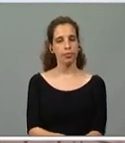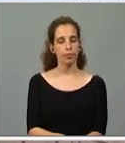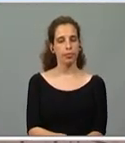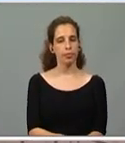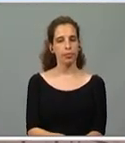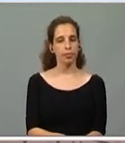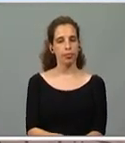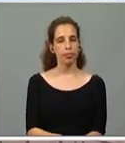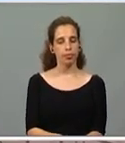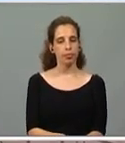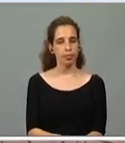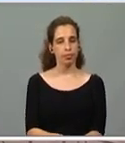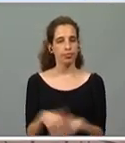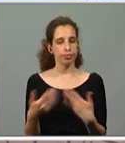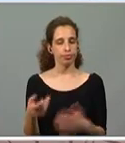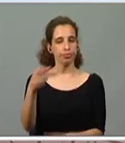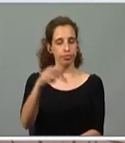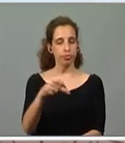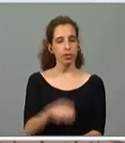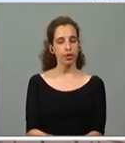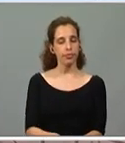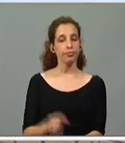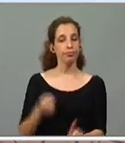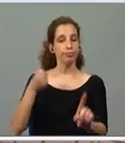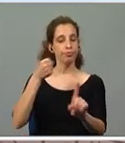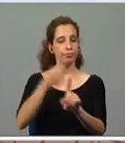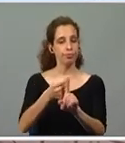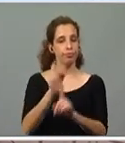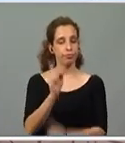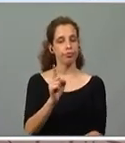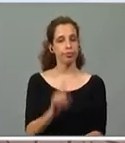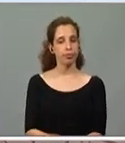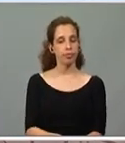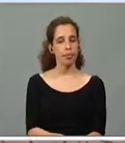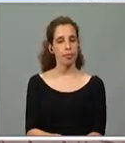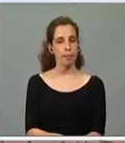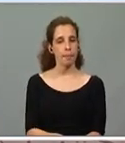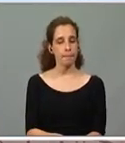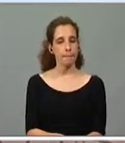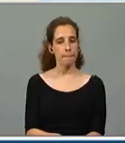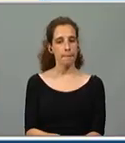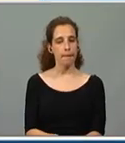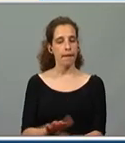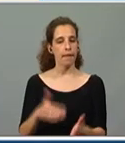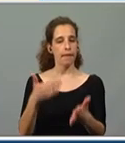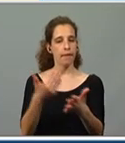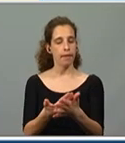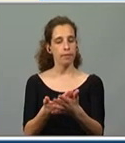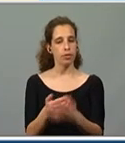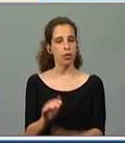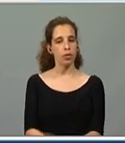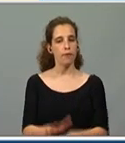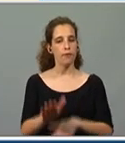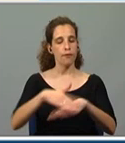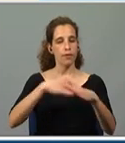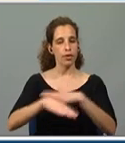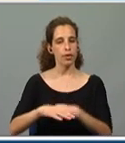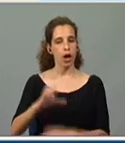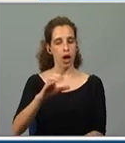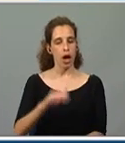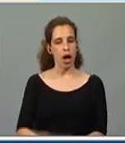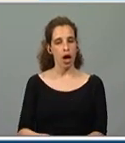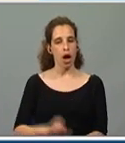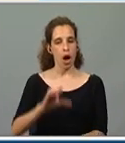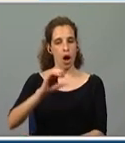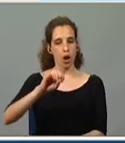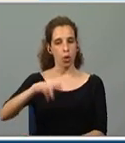rendimento. Ora, chegamos então ao nosso desafio, e aqui no nosso desafio fica lançado o realizarem a compostagem